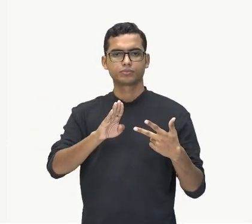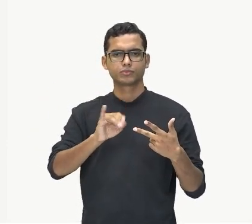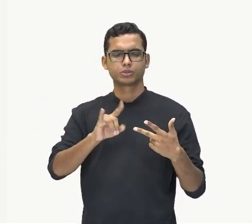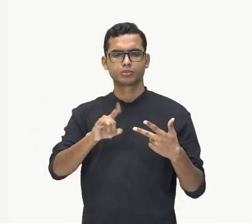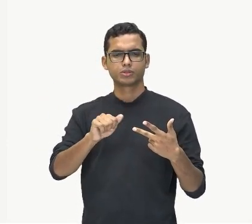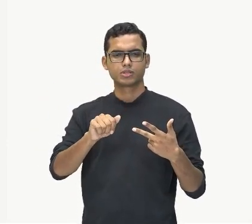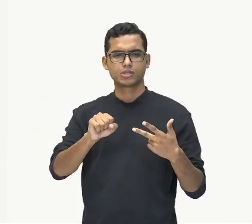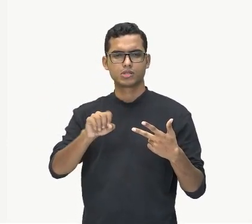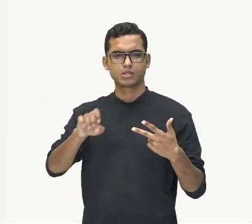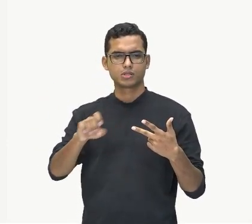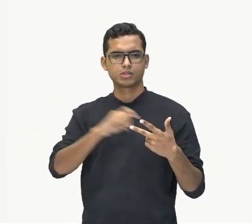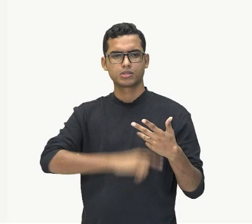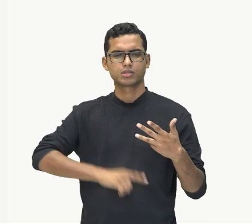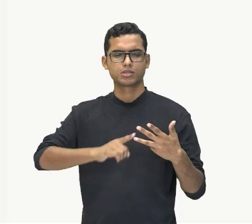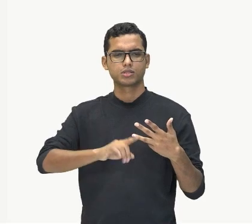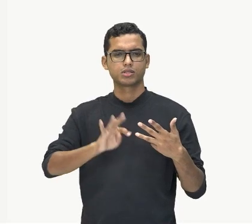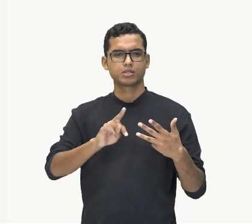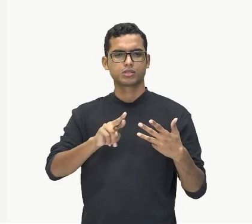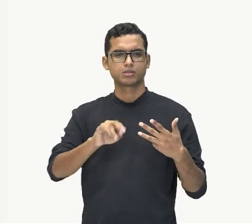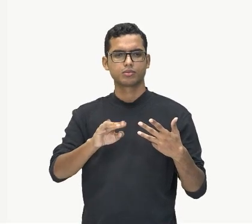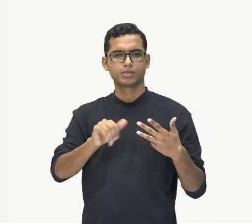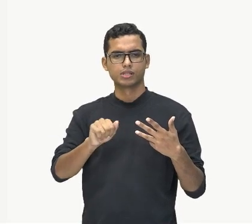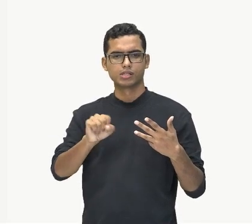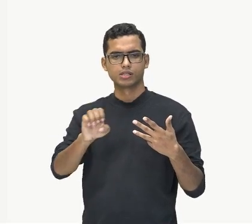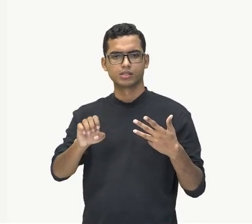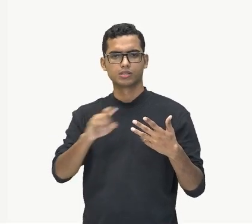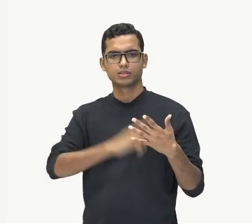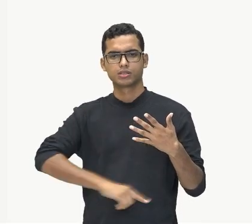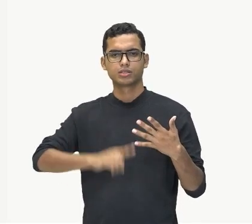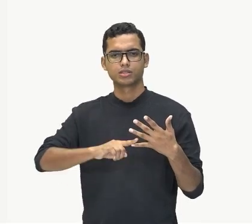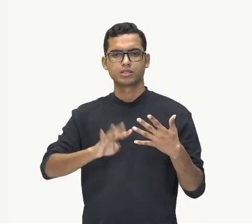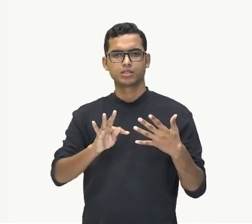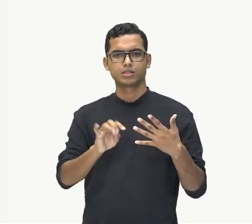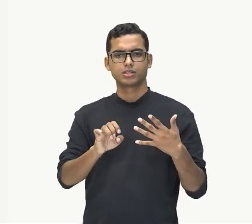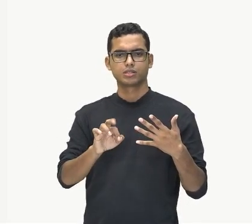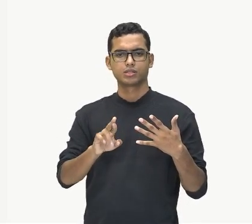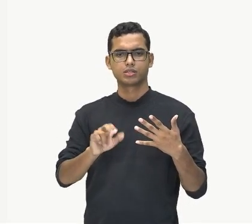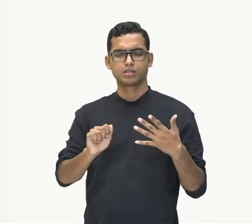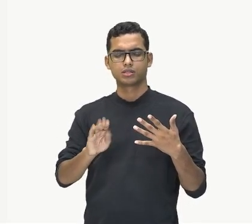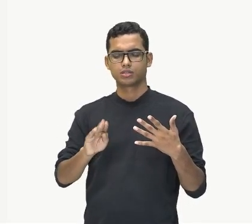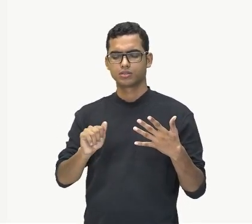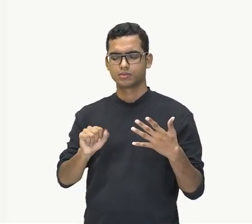dibase e tetrabase. Quando é que eu tenho